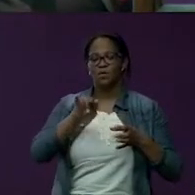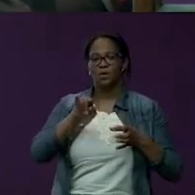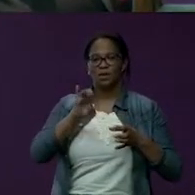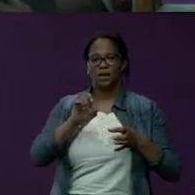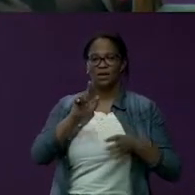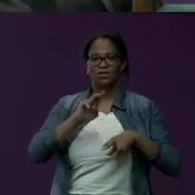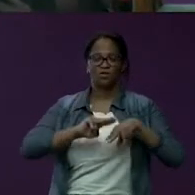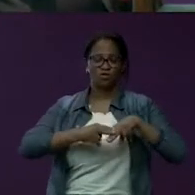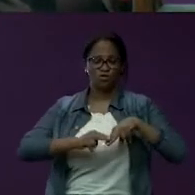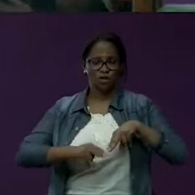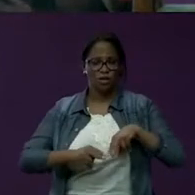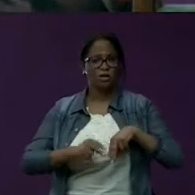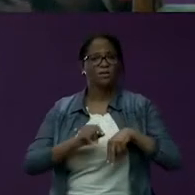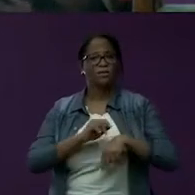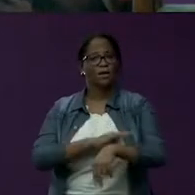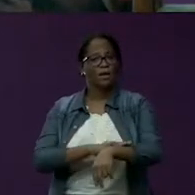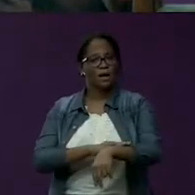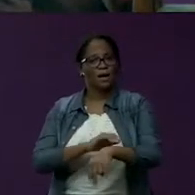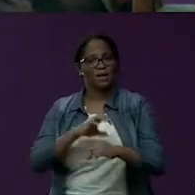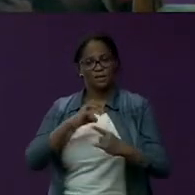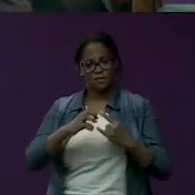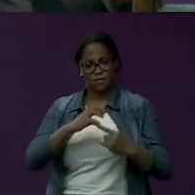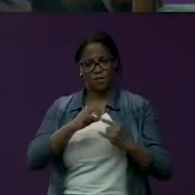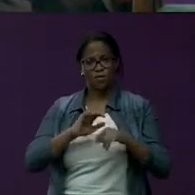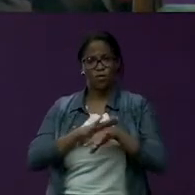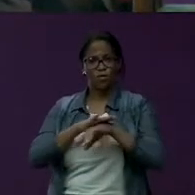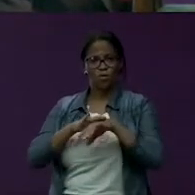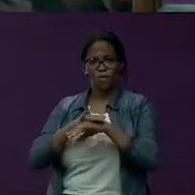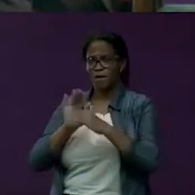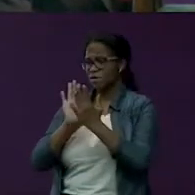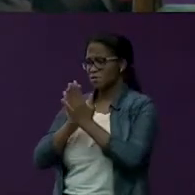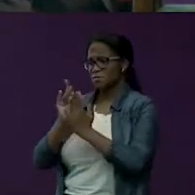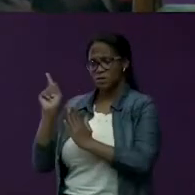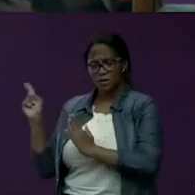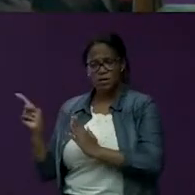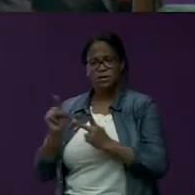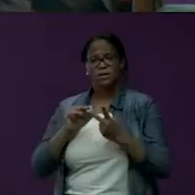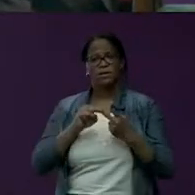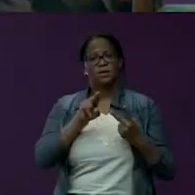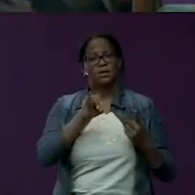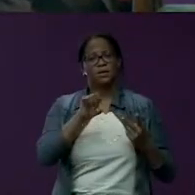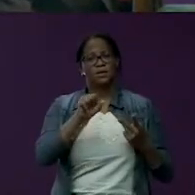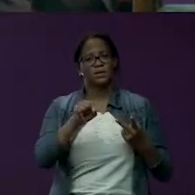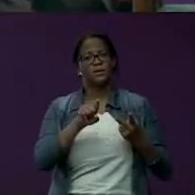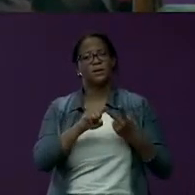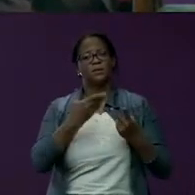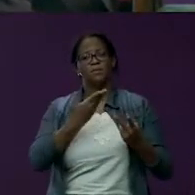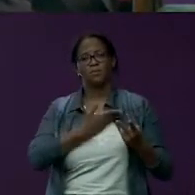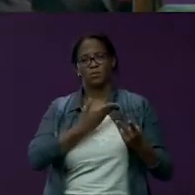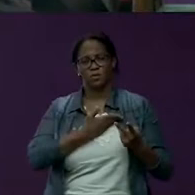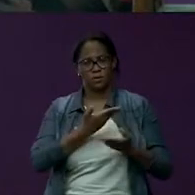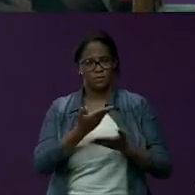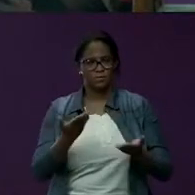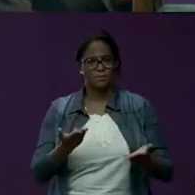Fiocruz, que eu venho conversar com você e com meus colegas o quanto que